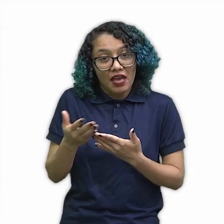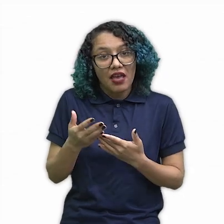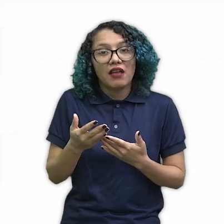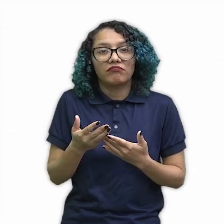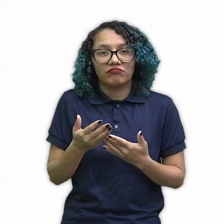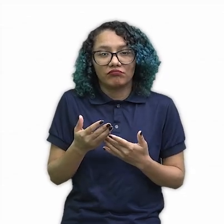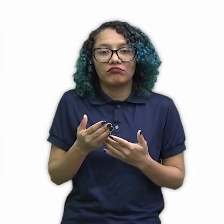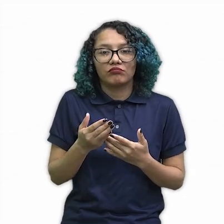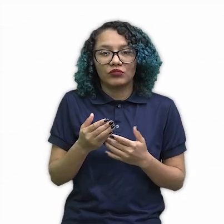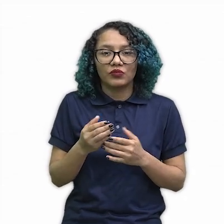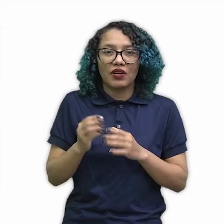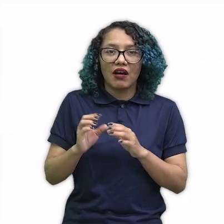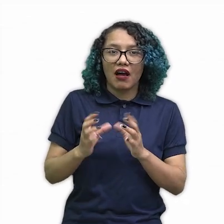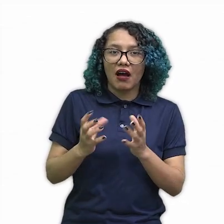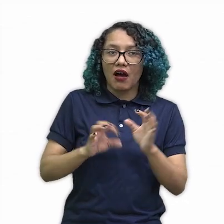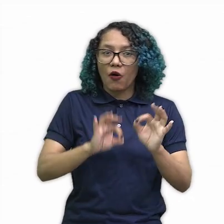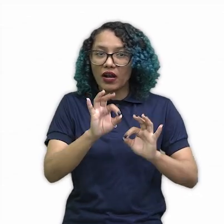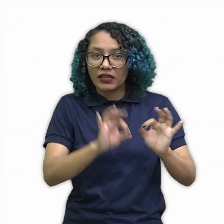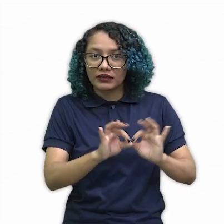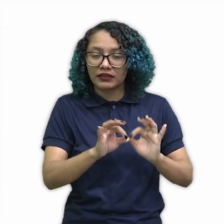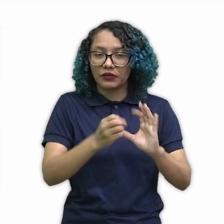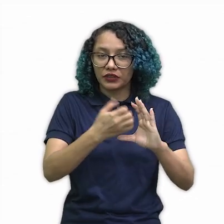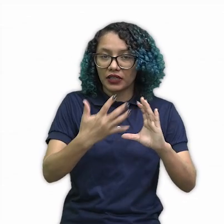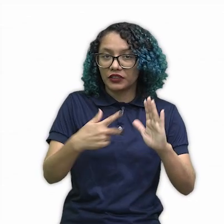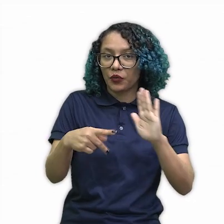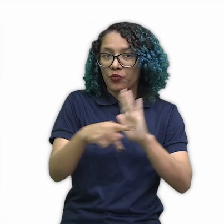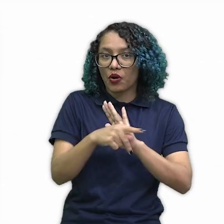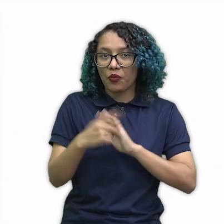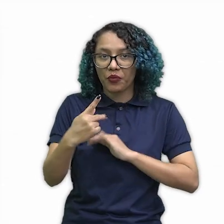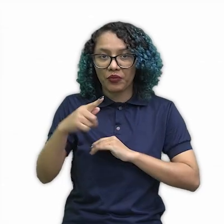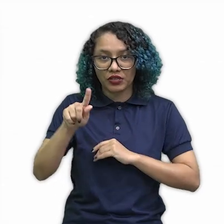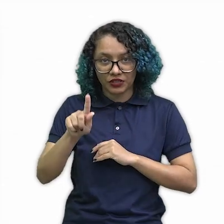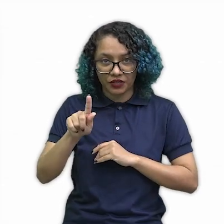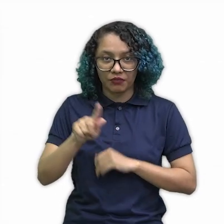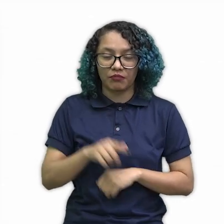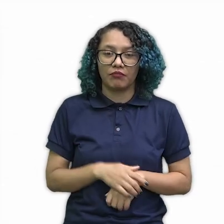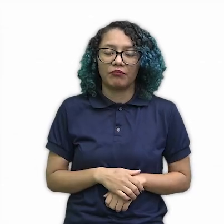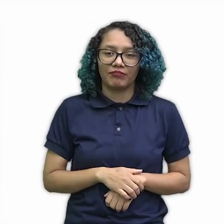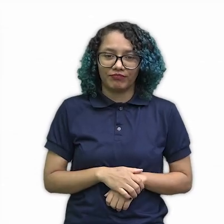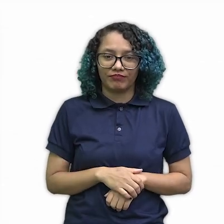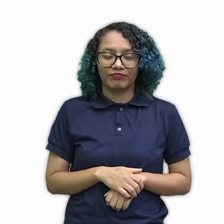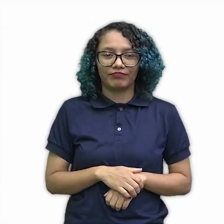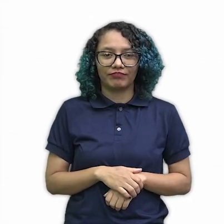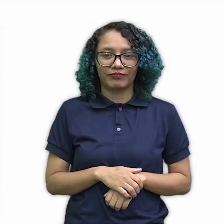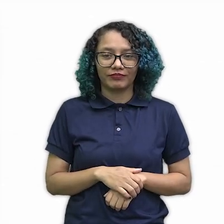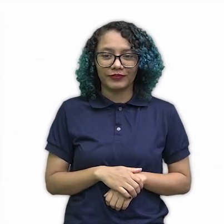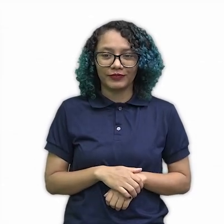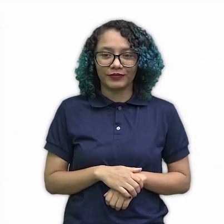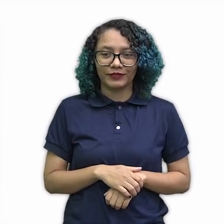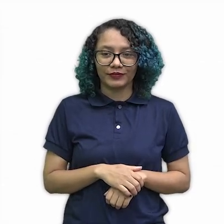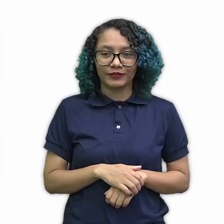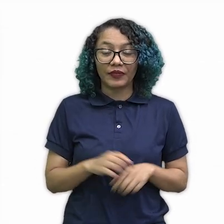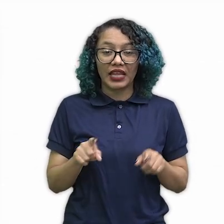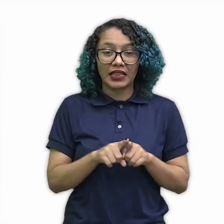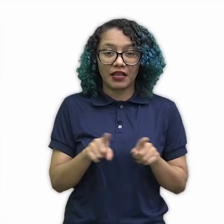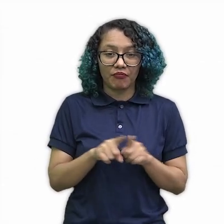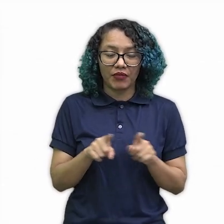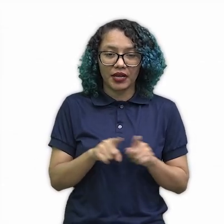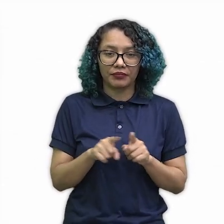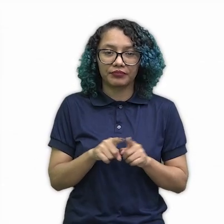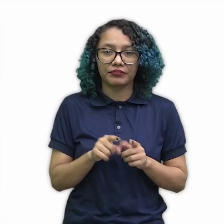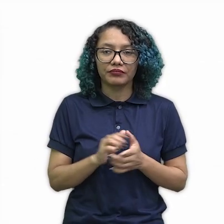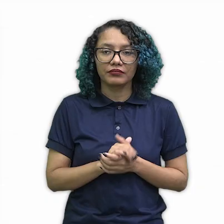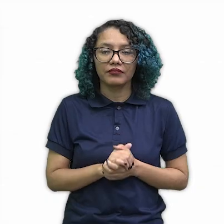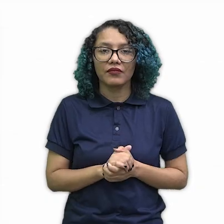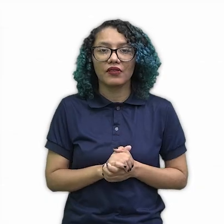progressão geométrica, esse comportamento que é característico aí da progressão geométrica, tá bom? E aí algo interessante acontece,